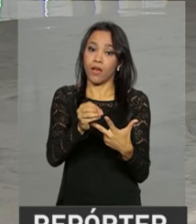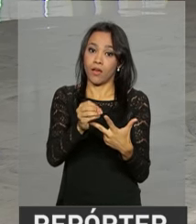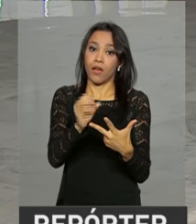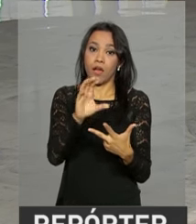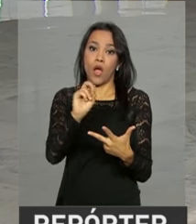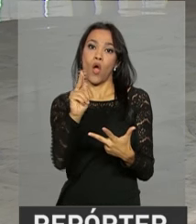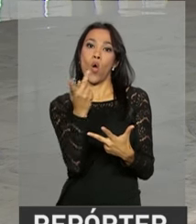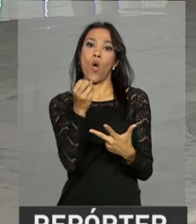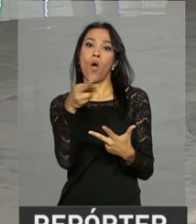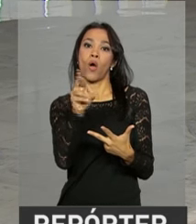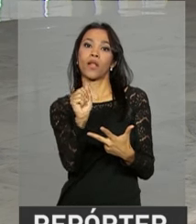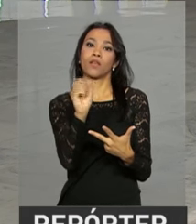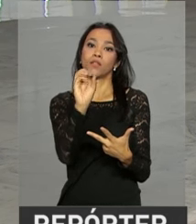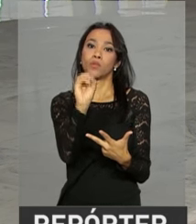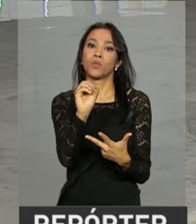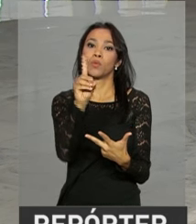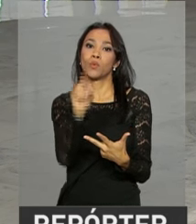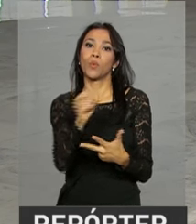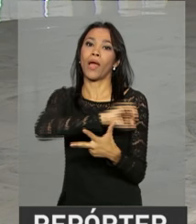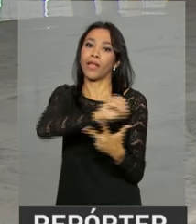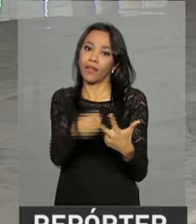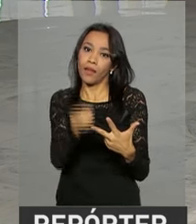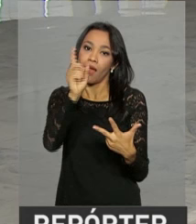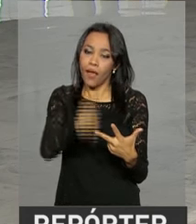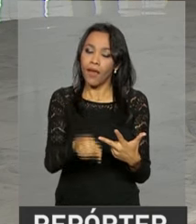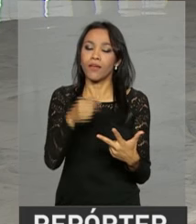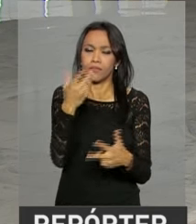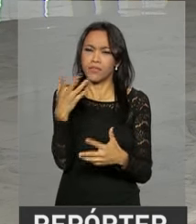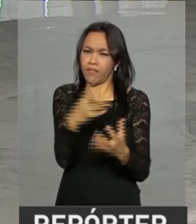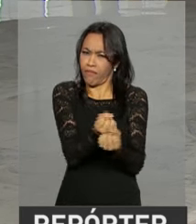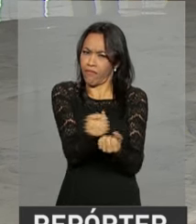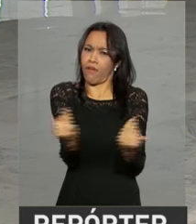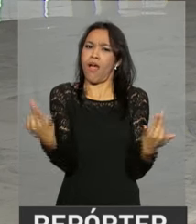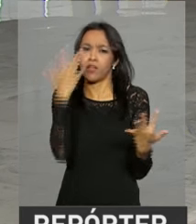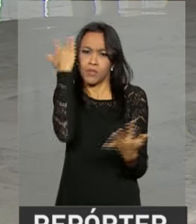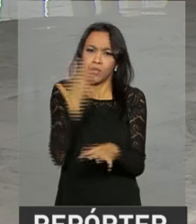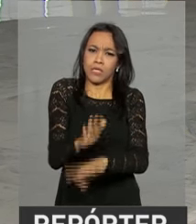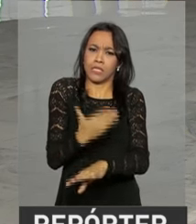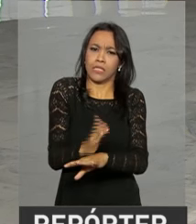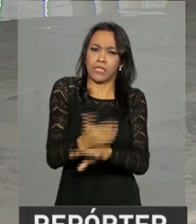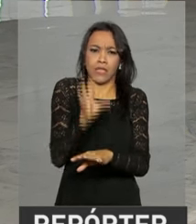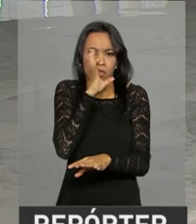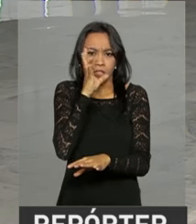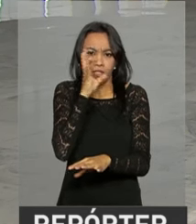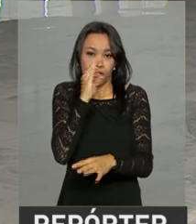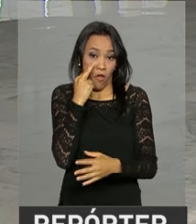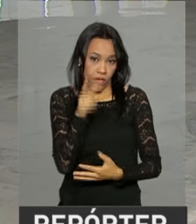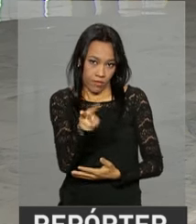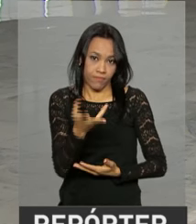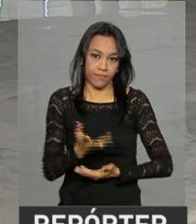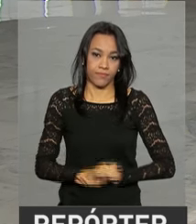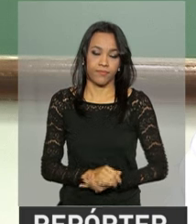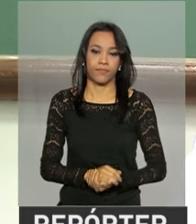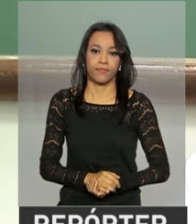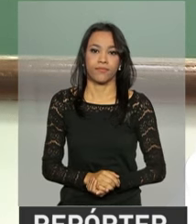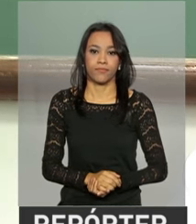pessoas que estão se preparando para o simulado nas edições anteriores mais de um milh de pessoas fizeram acompanhe na